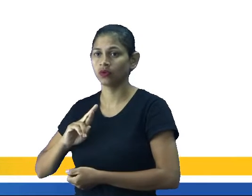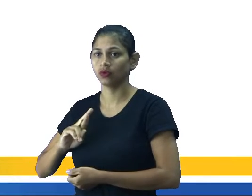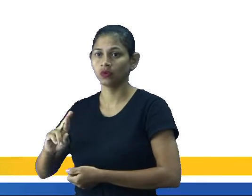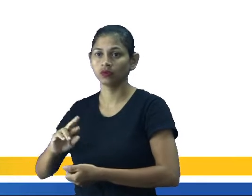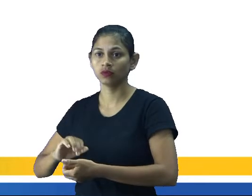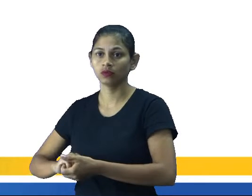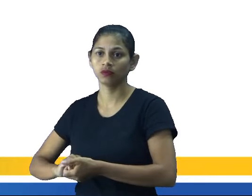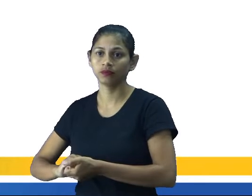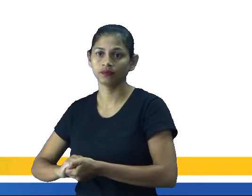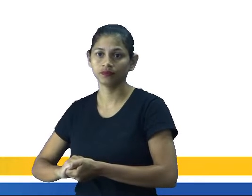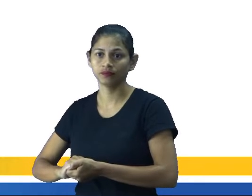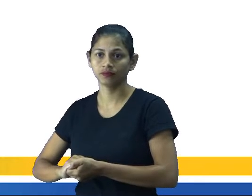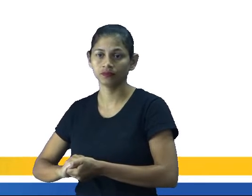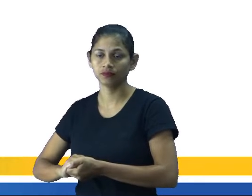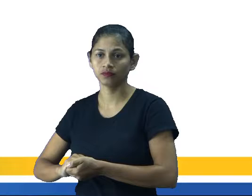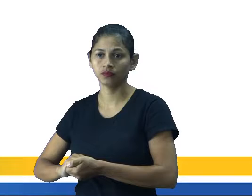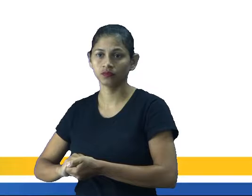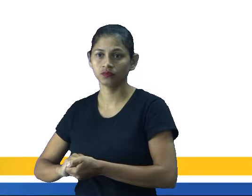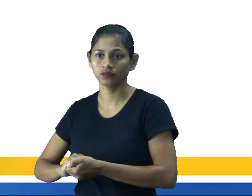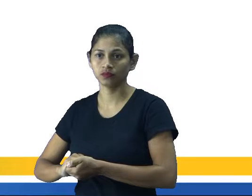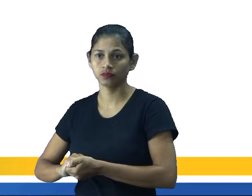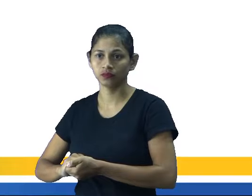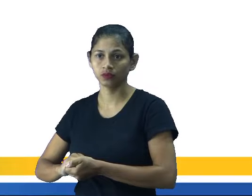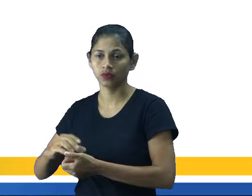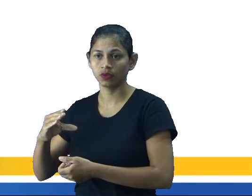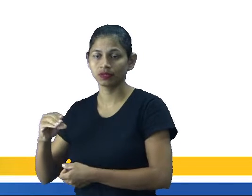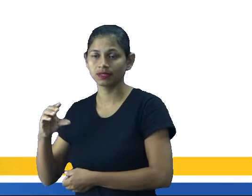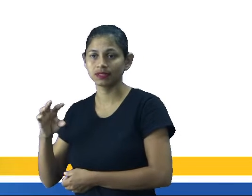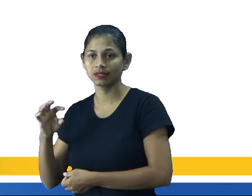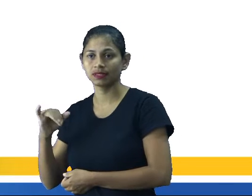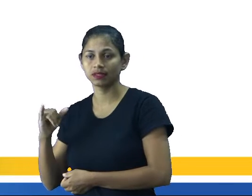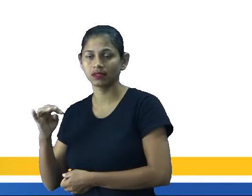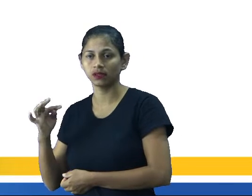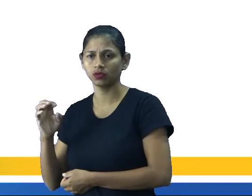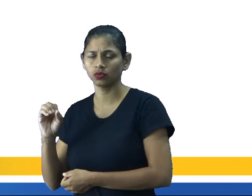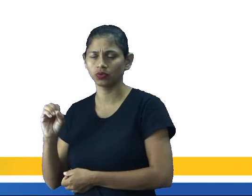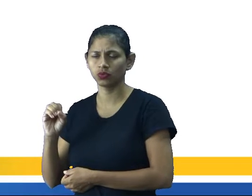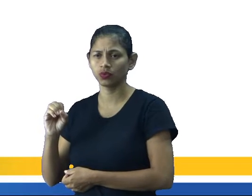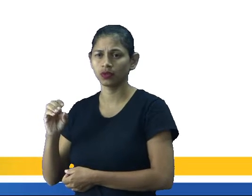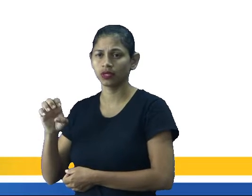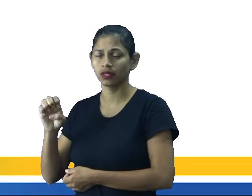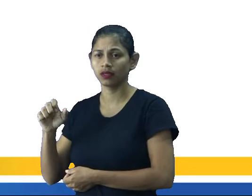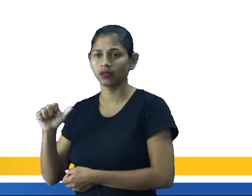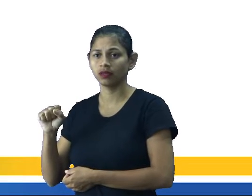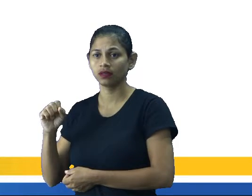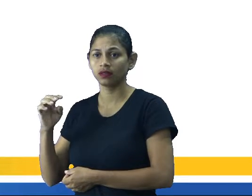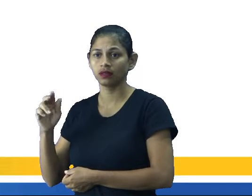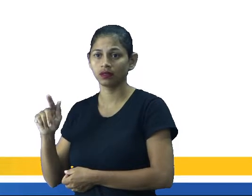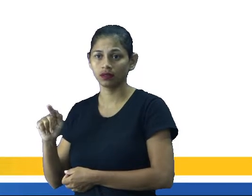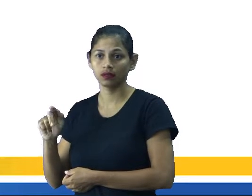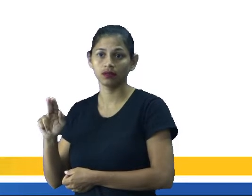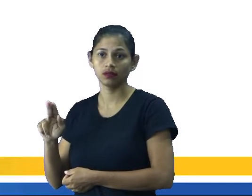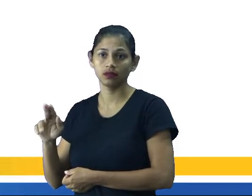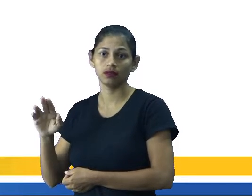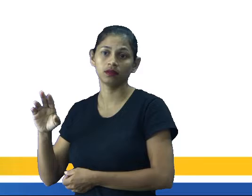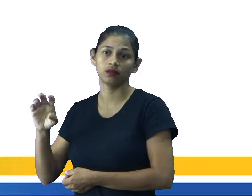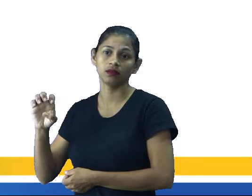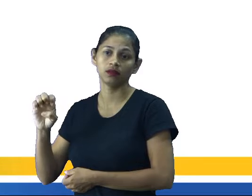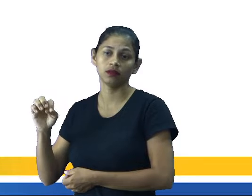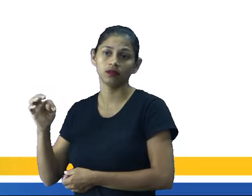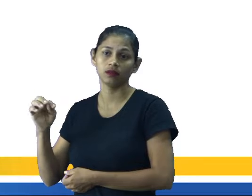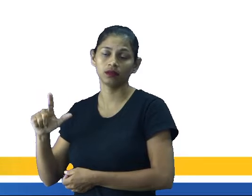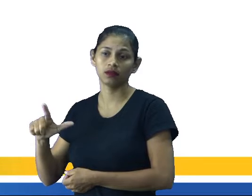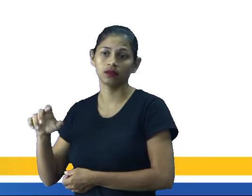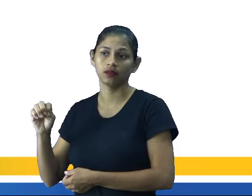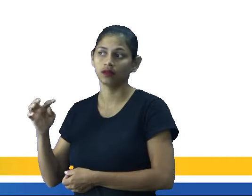endoplasmático liso, o complexo de Golgi, o citoesqueleto, e cada um aí tem a sua função. Por exemplo, quando